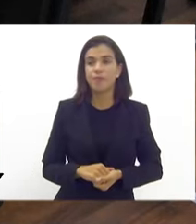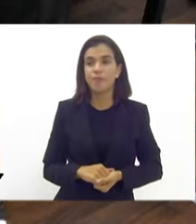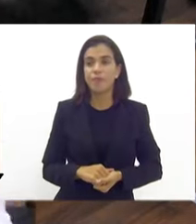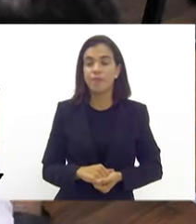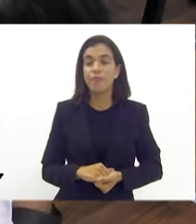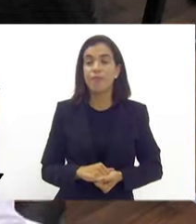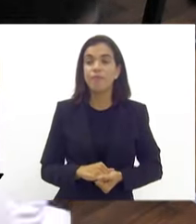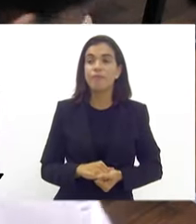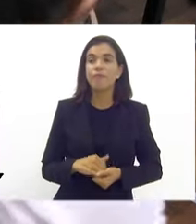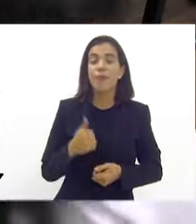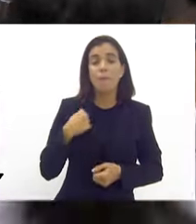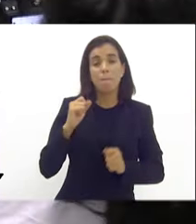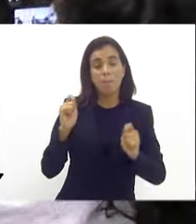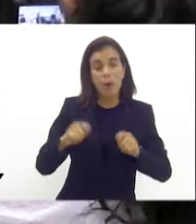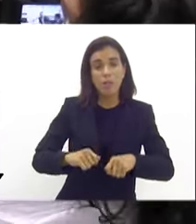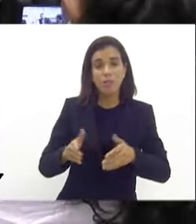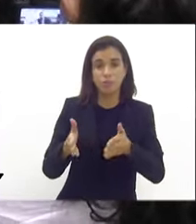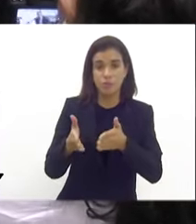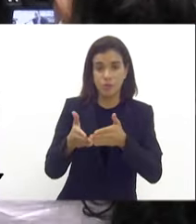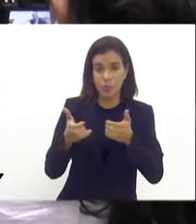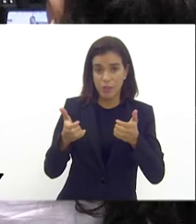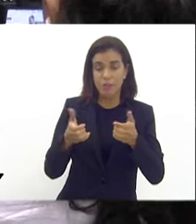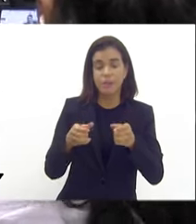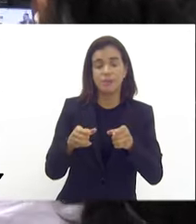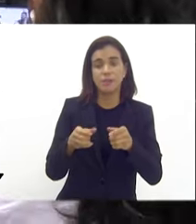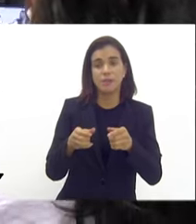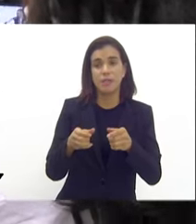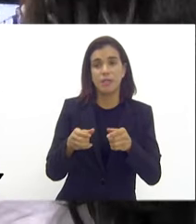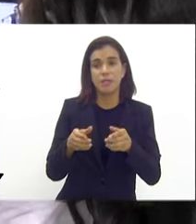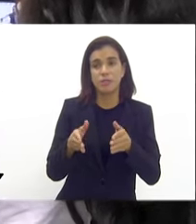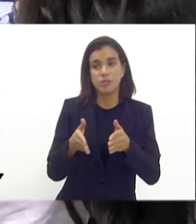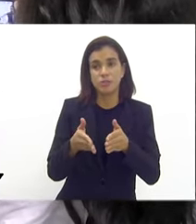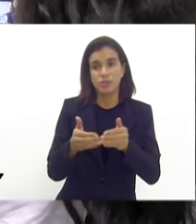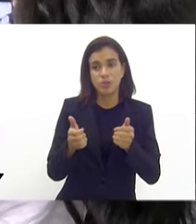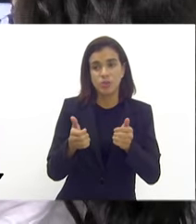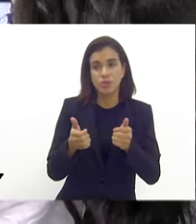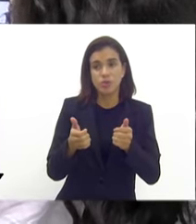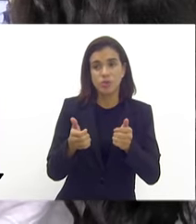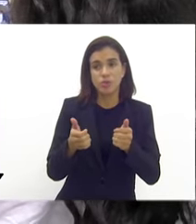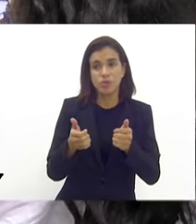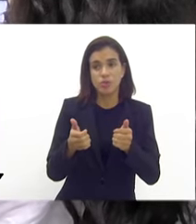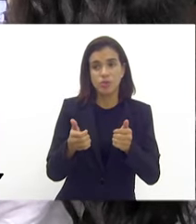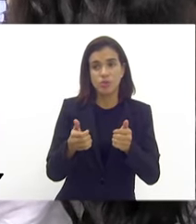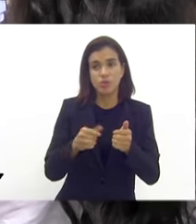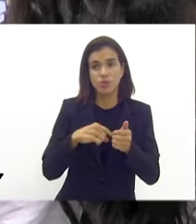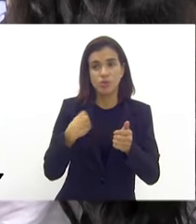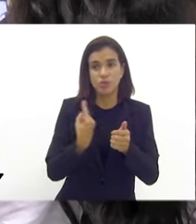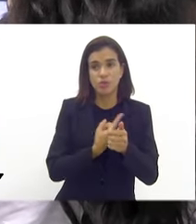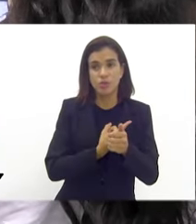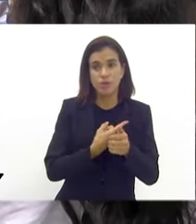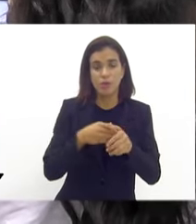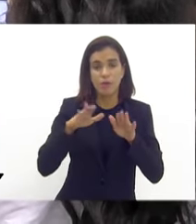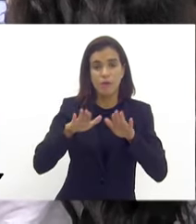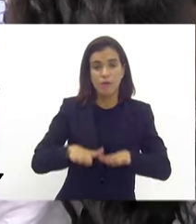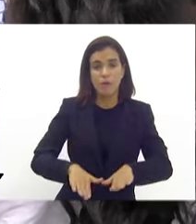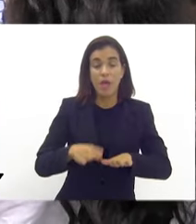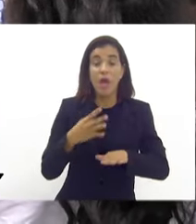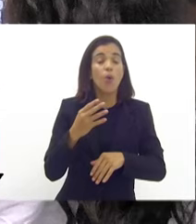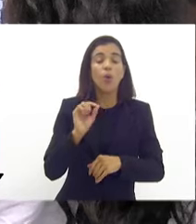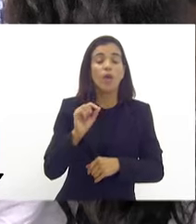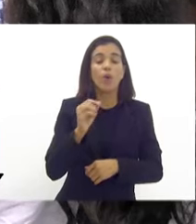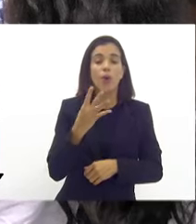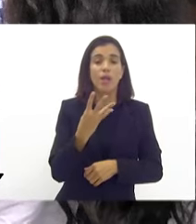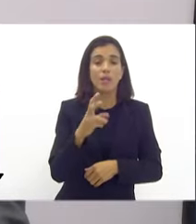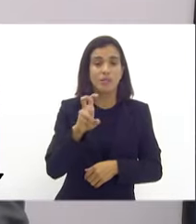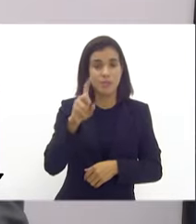podemos aqui solicitar na nossa nós vamos ficar aqui 45 dias de férias né